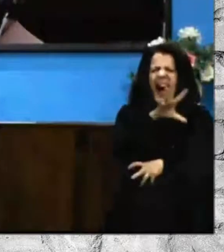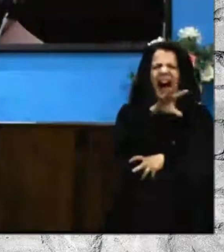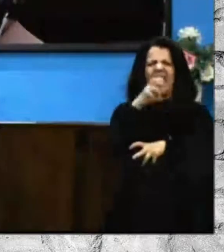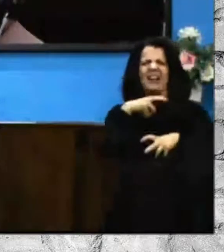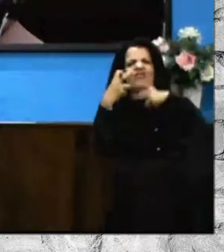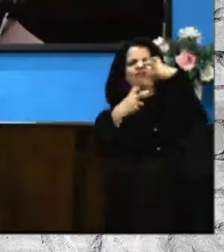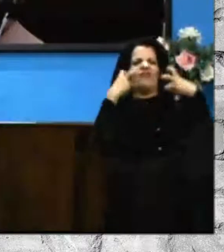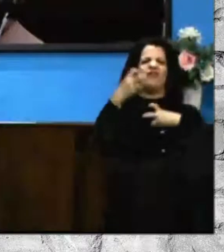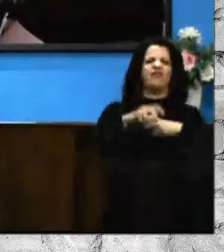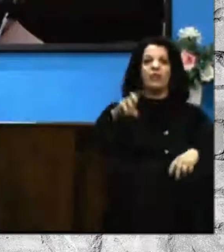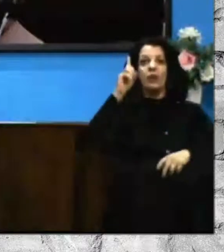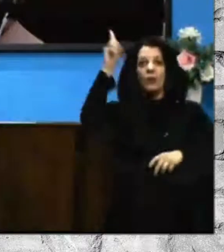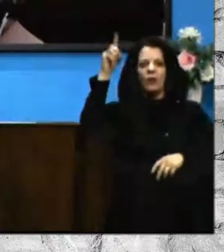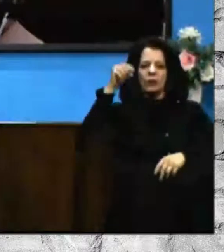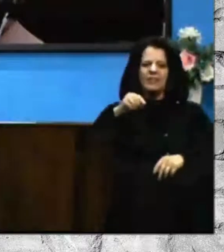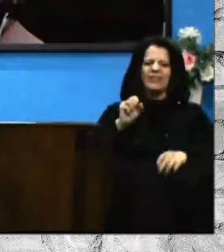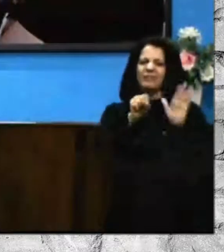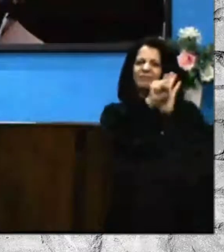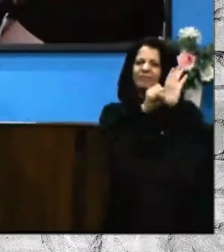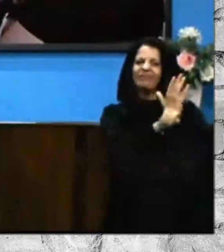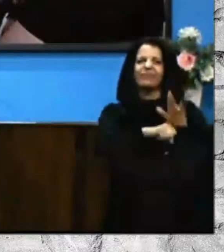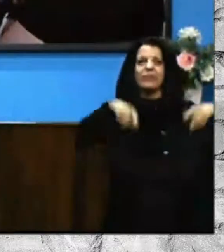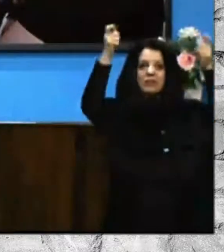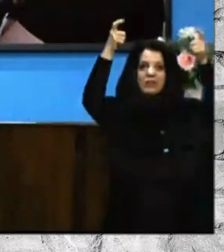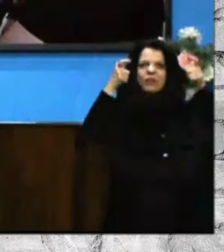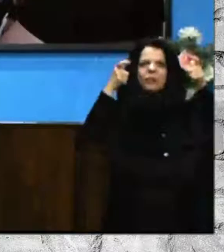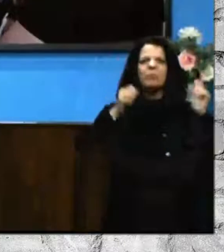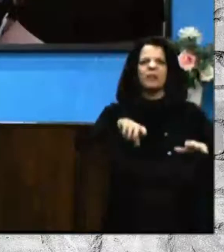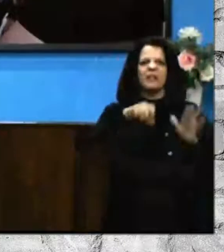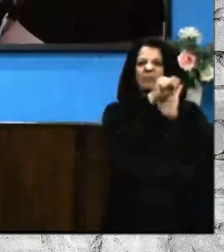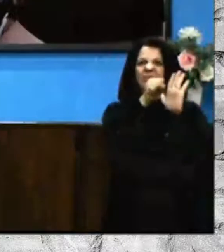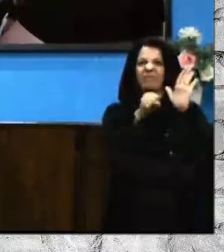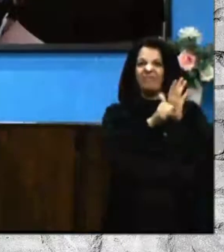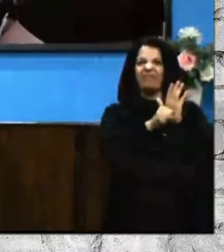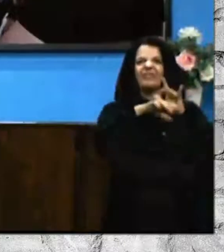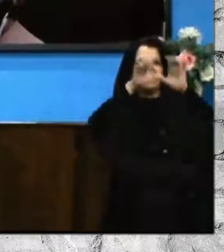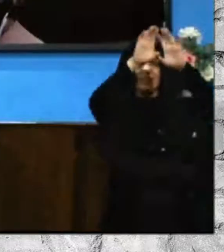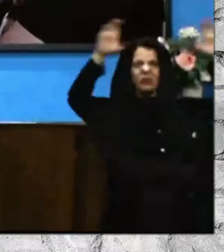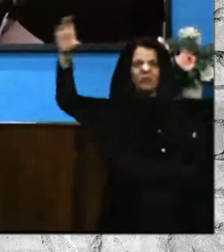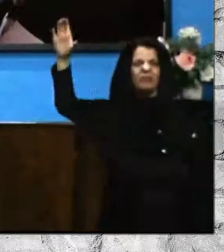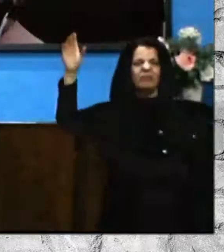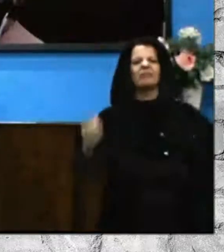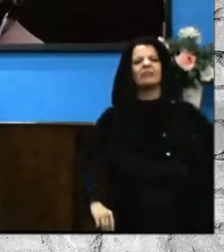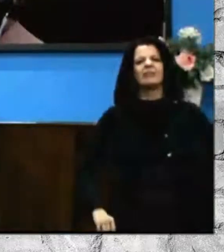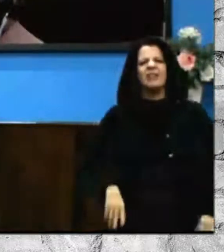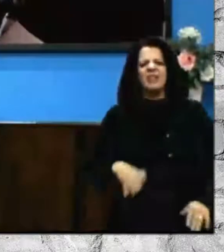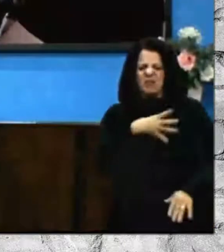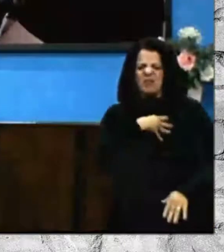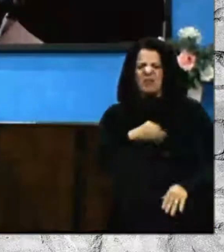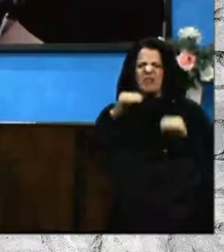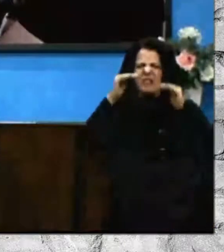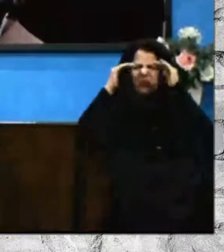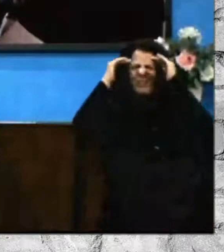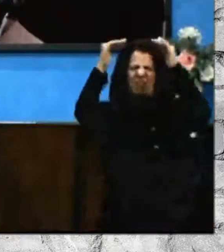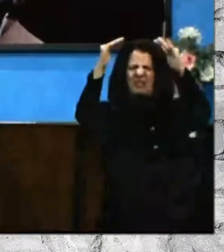deste século, o príncipe da potestade do ar, o espírito que atua nos filhos da desobediência. Ele age sem